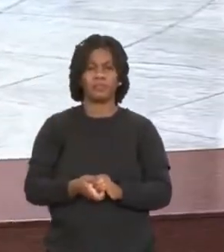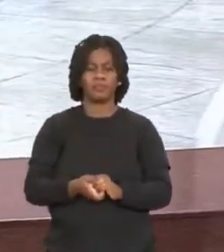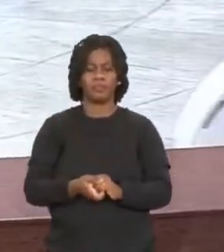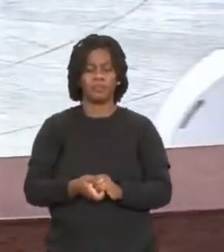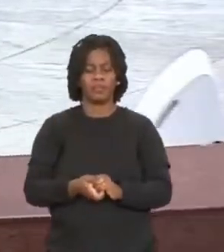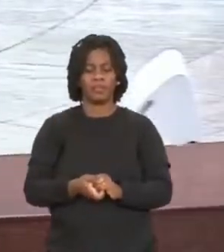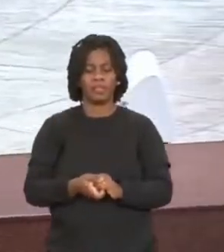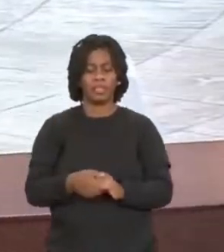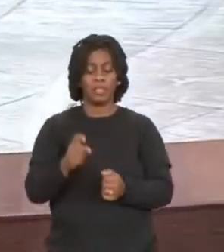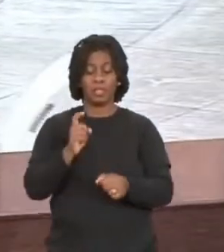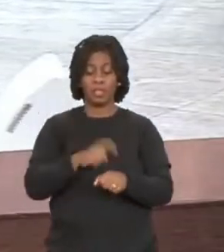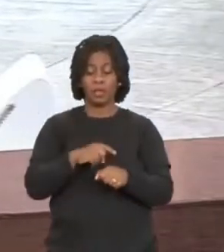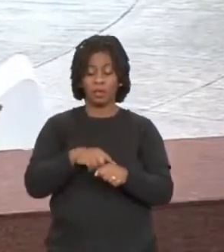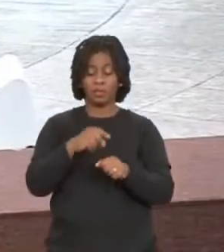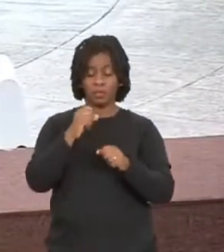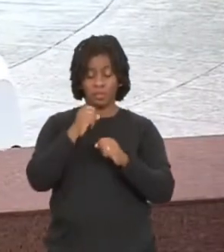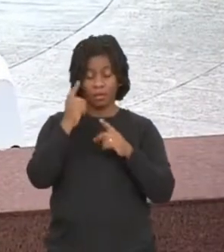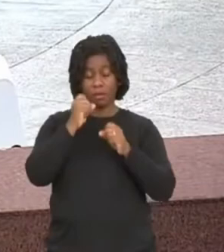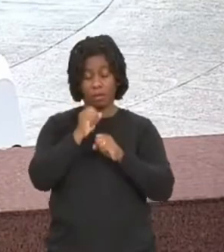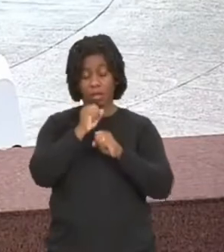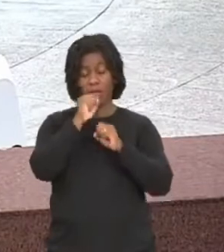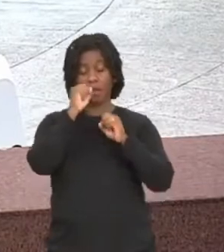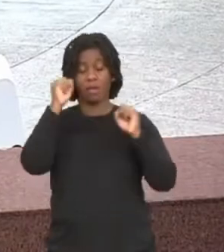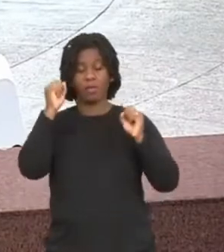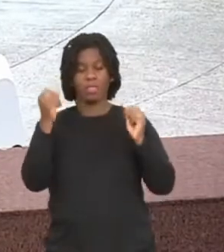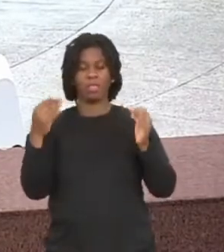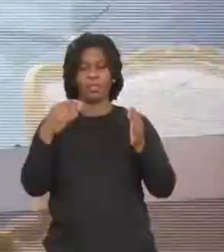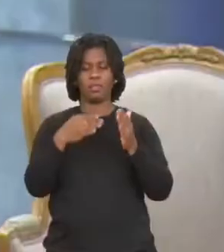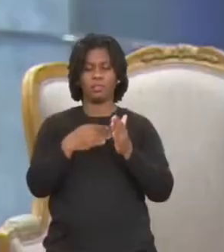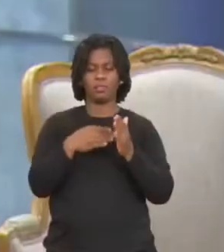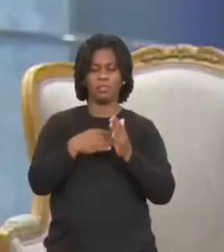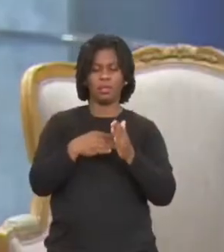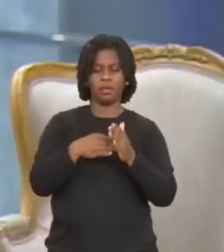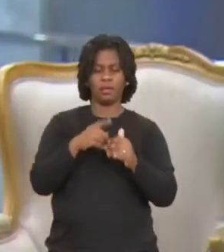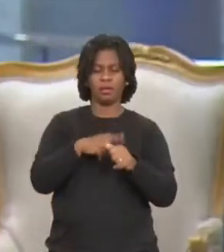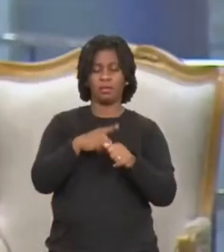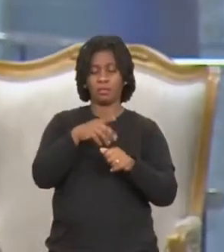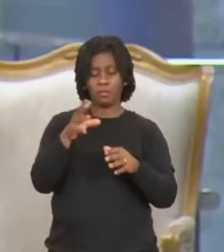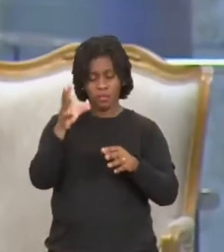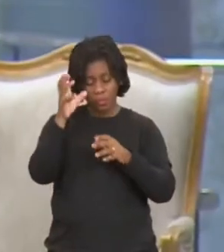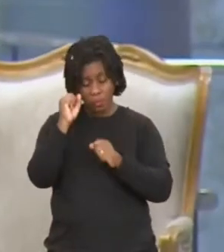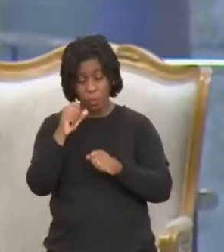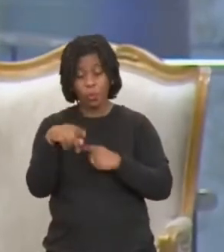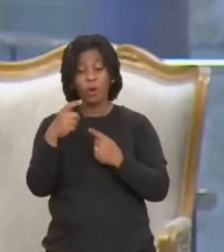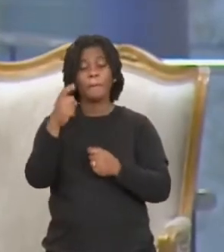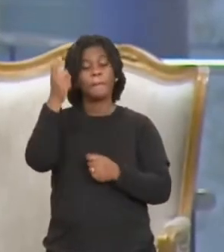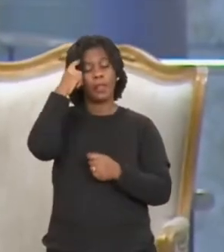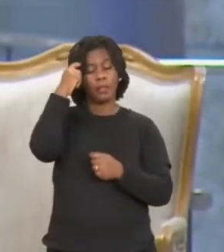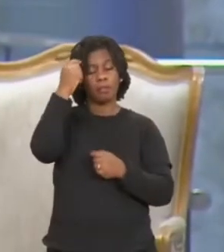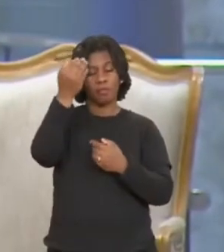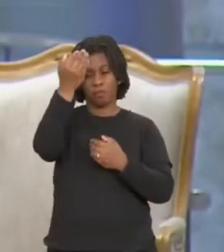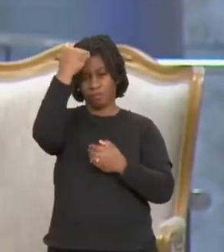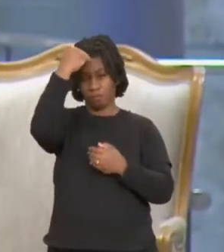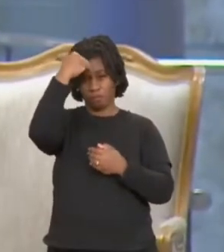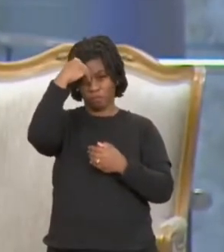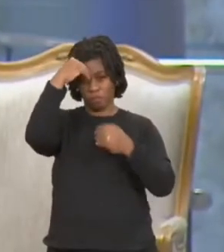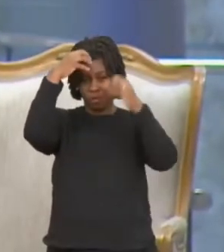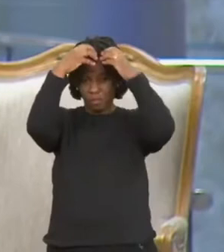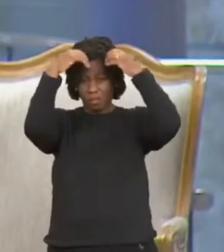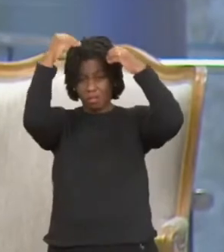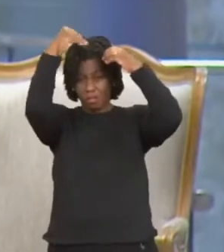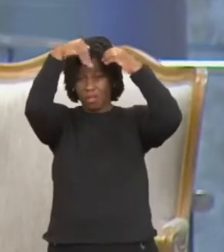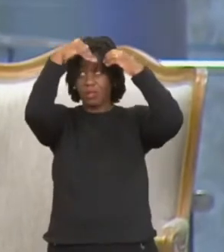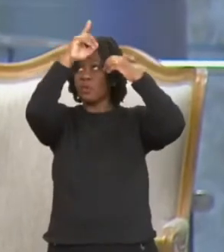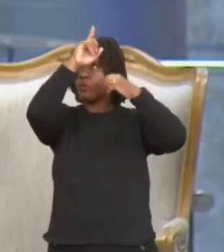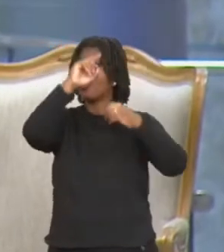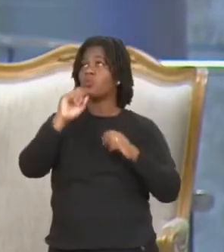você acorda até a hora de dormir, quais os pensamentos que você alimenta, os que agradam a